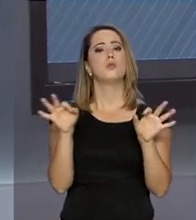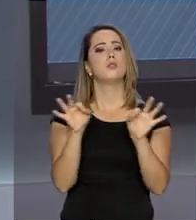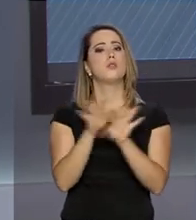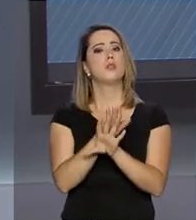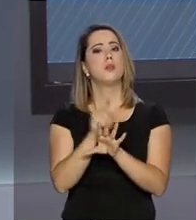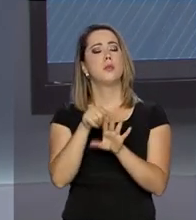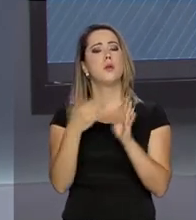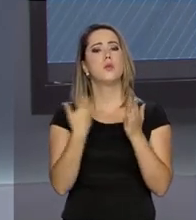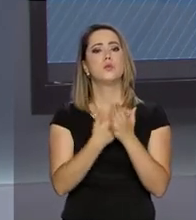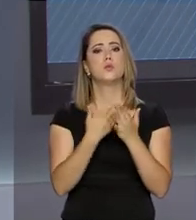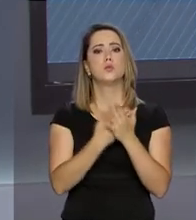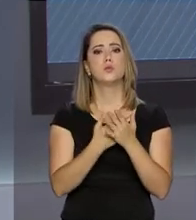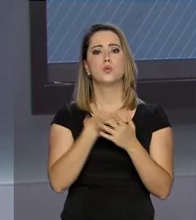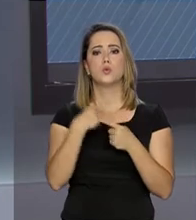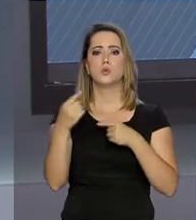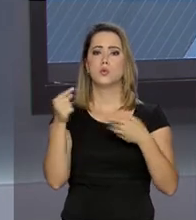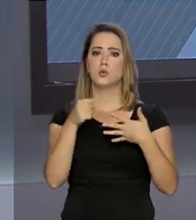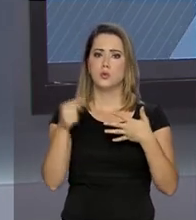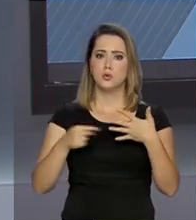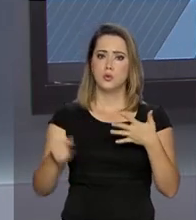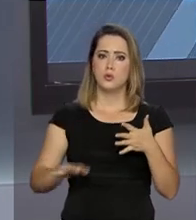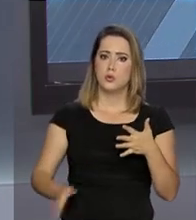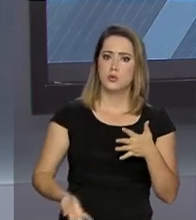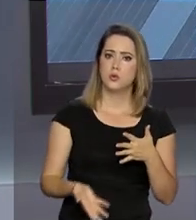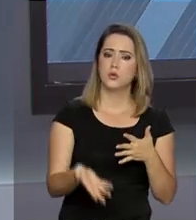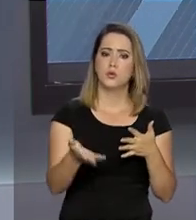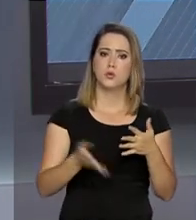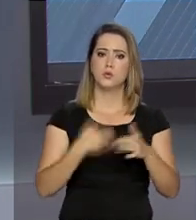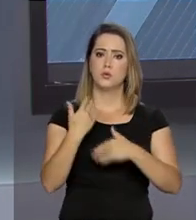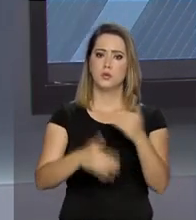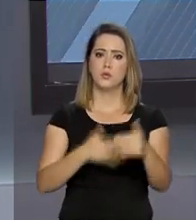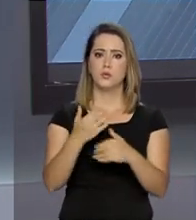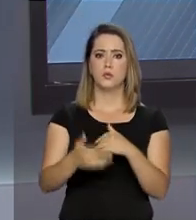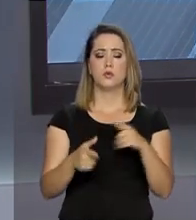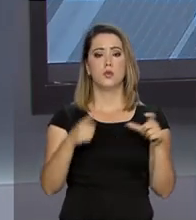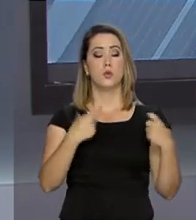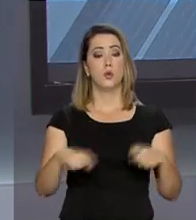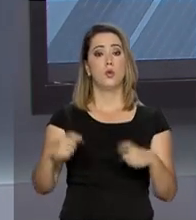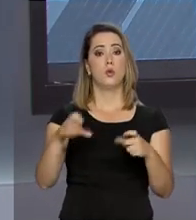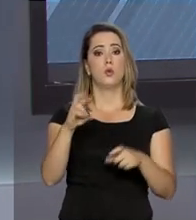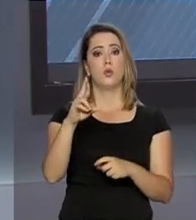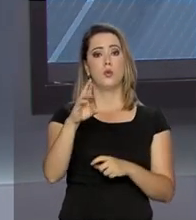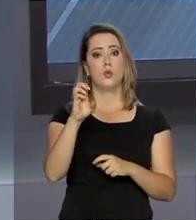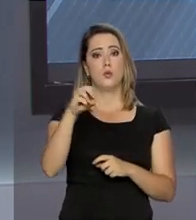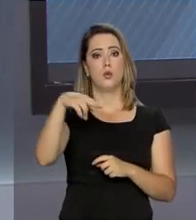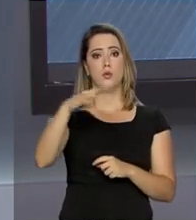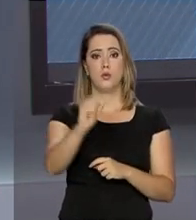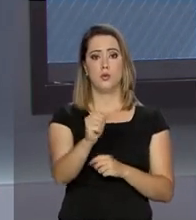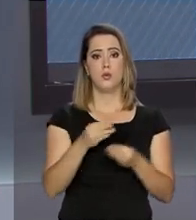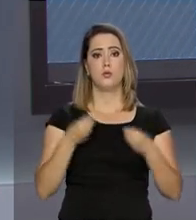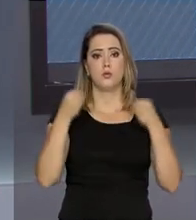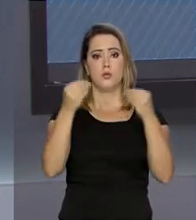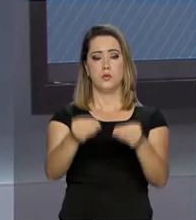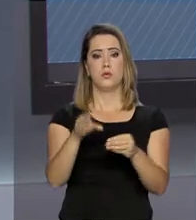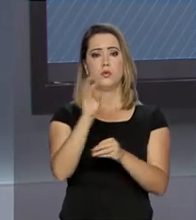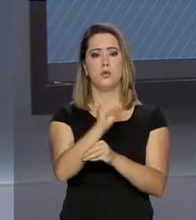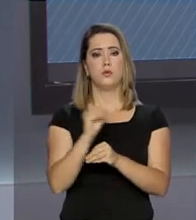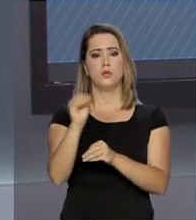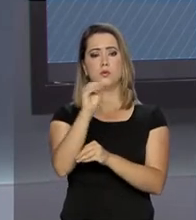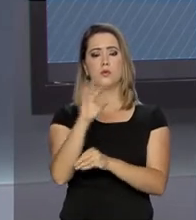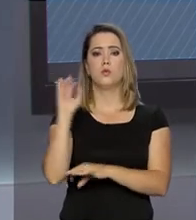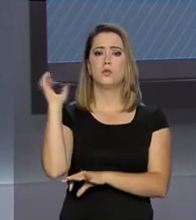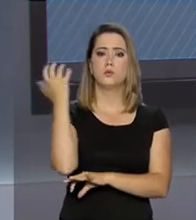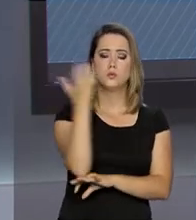desse debate e medidas que promovam o desenvolvimento sustentável da região da ram com a garantia da preservação